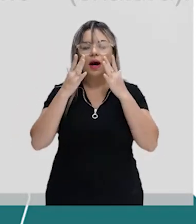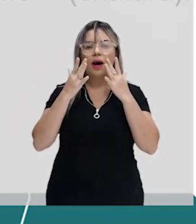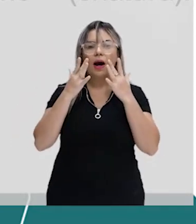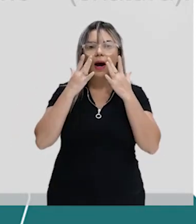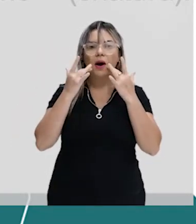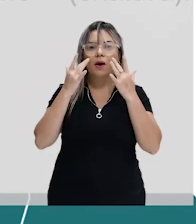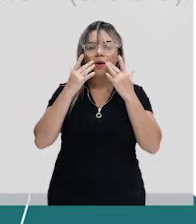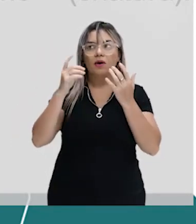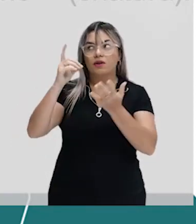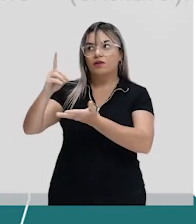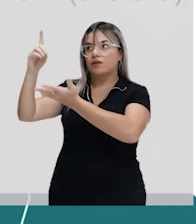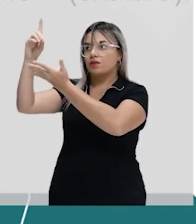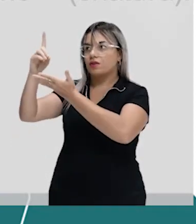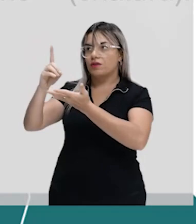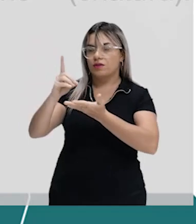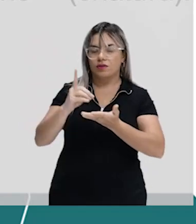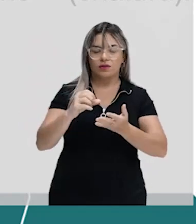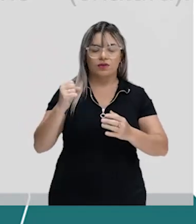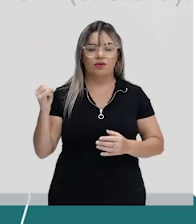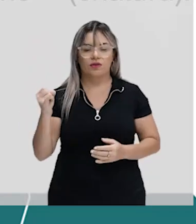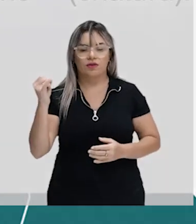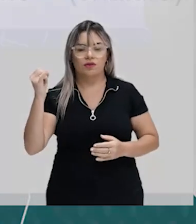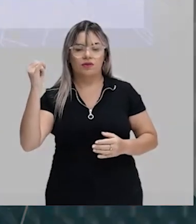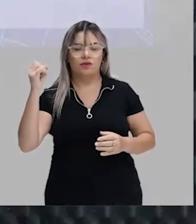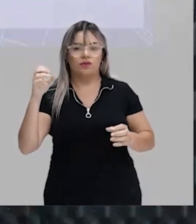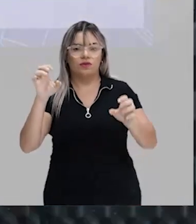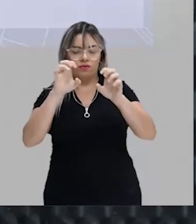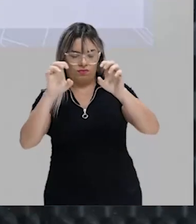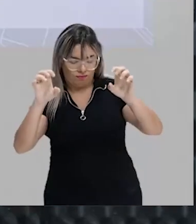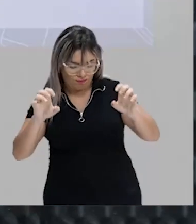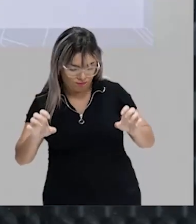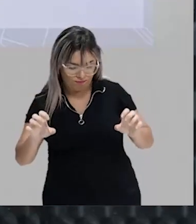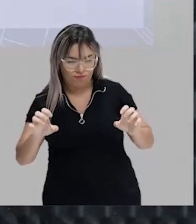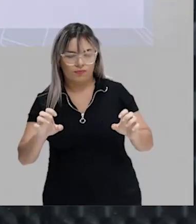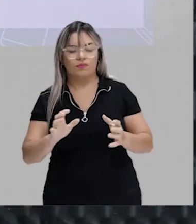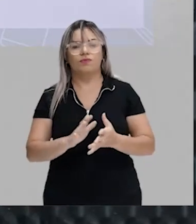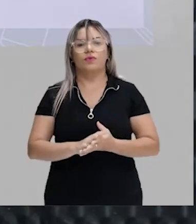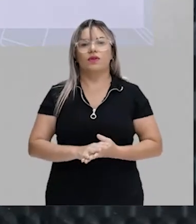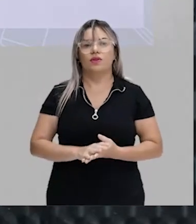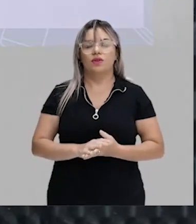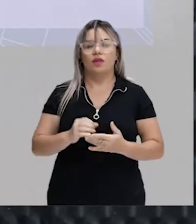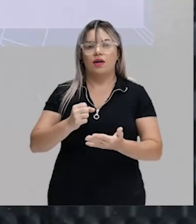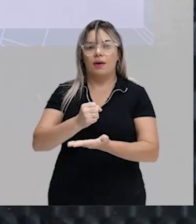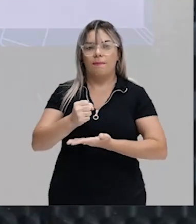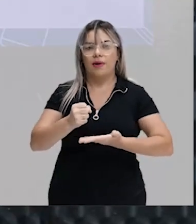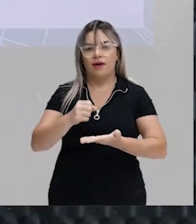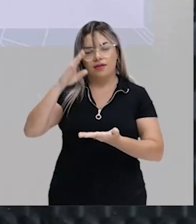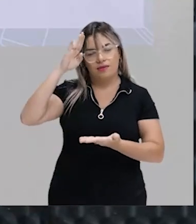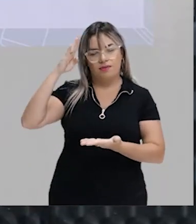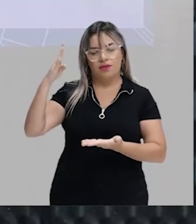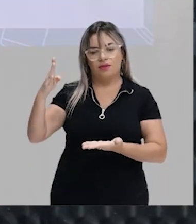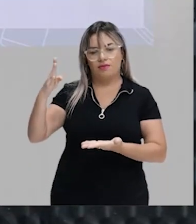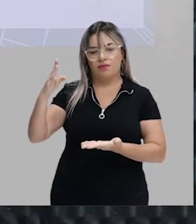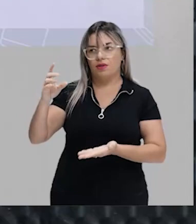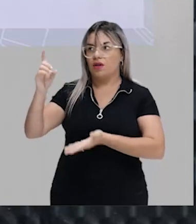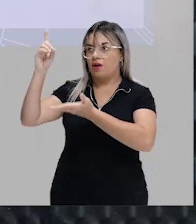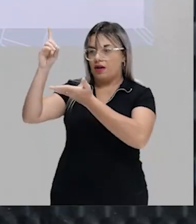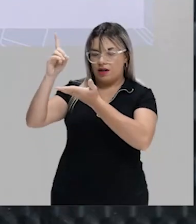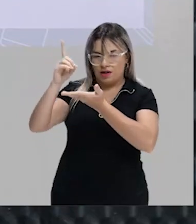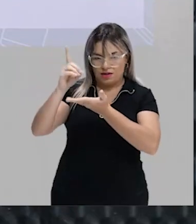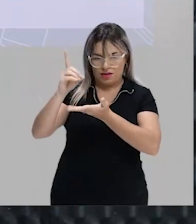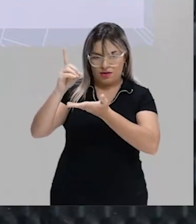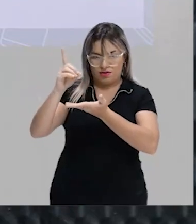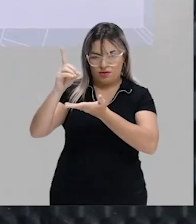literatura, ainda mais da escultura. Então, toda manifestação de arte, o fundamento era Deus. Então, quando você olha uma obra